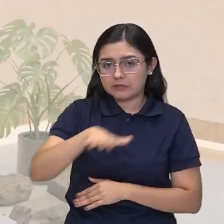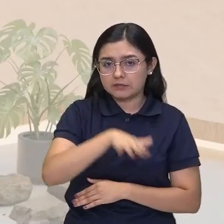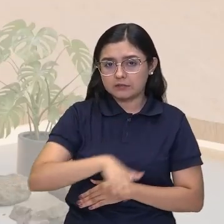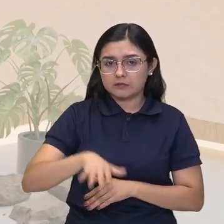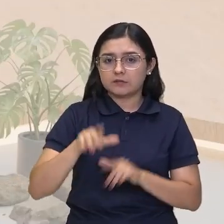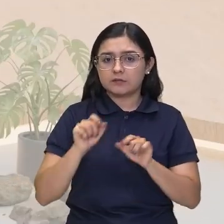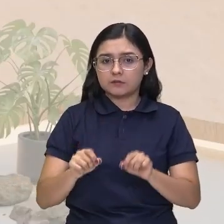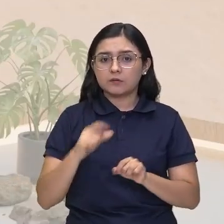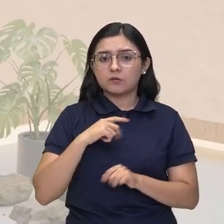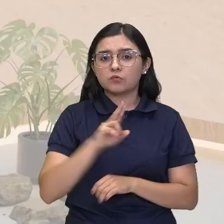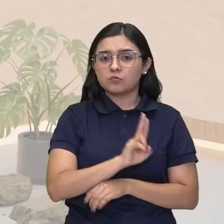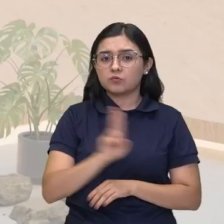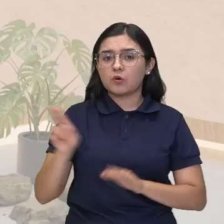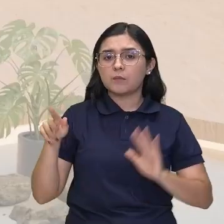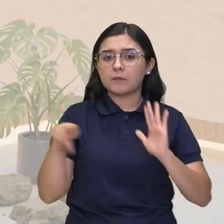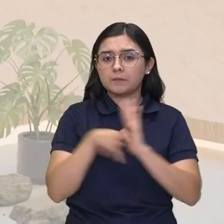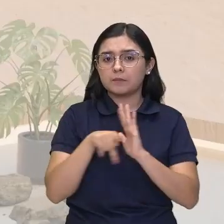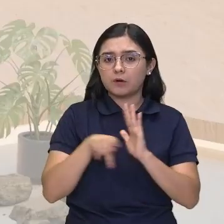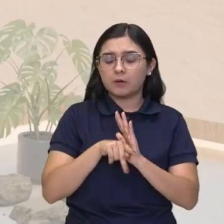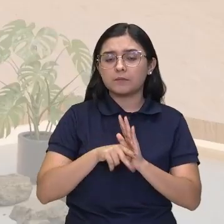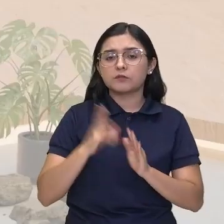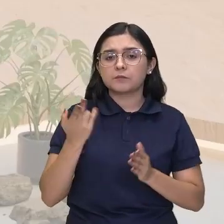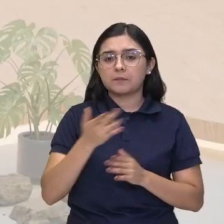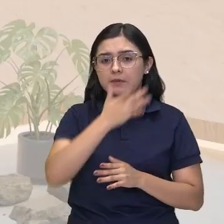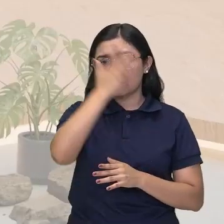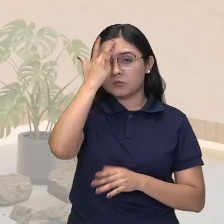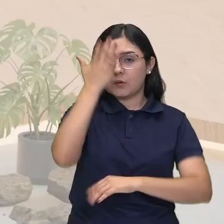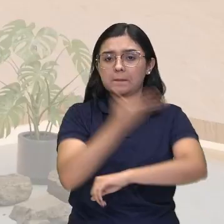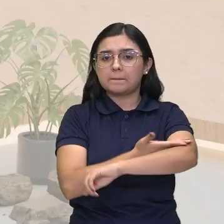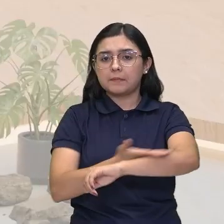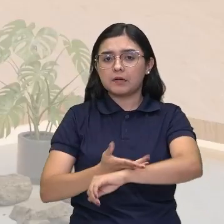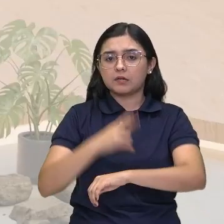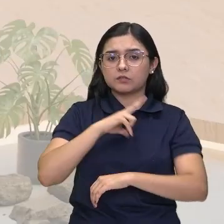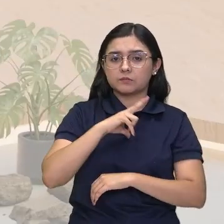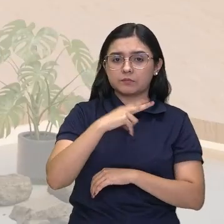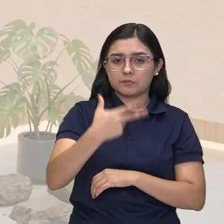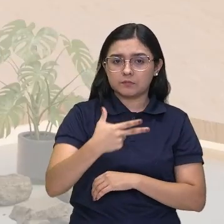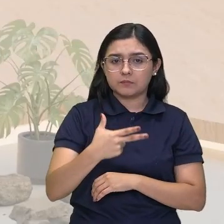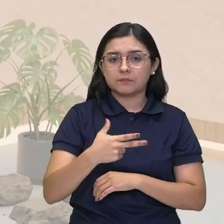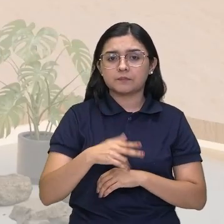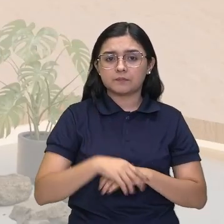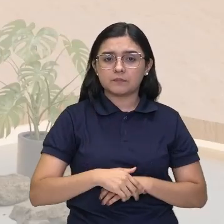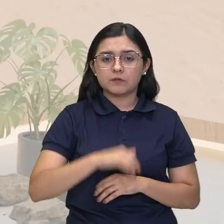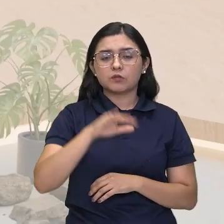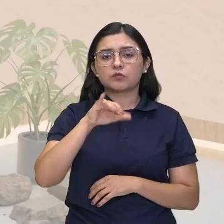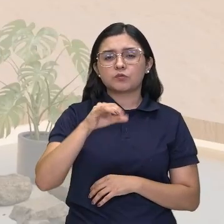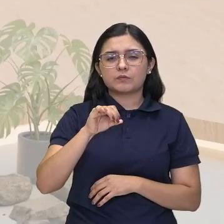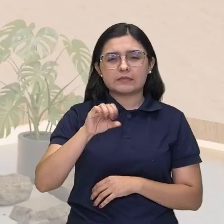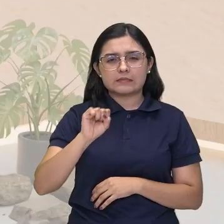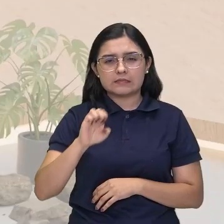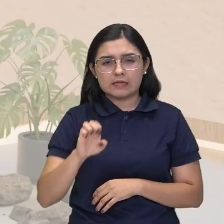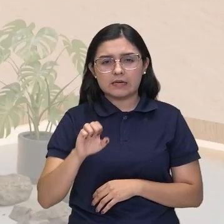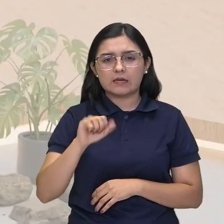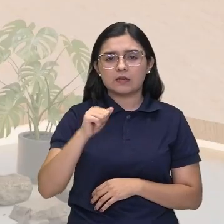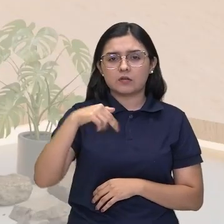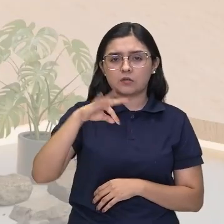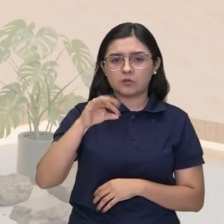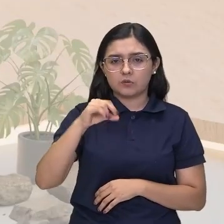receber esse nome próprio de branco, né, de português, José, Antônio, Manuel, construísse as suas